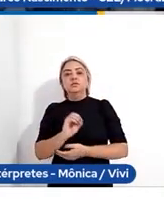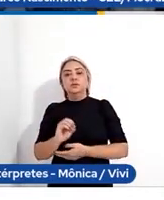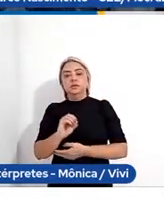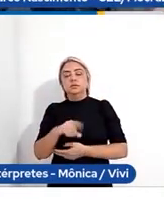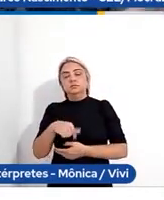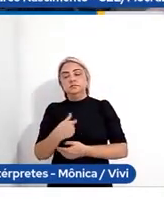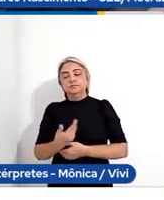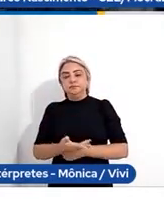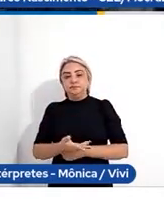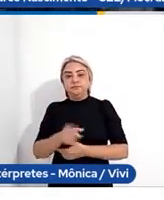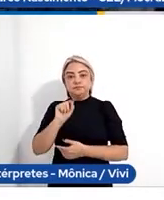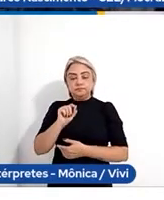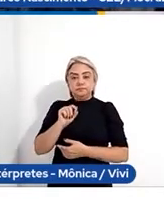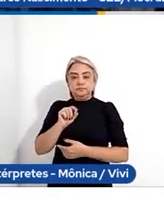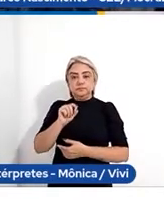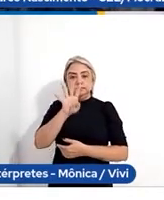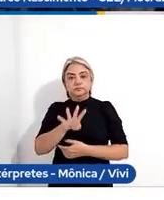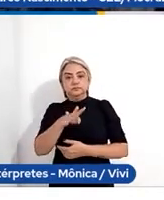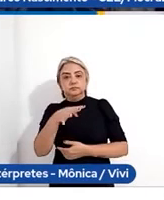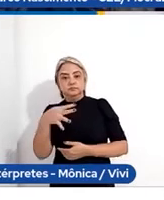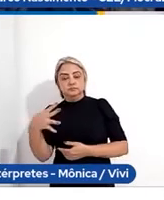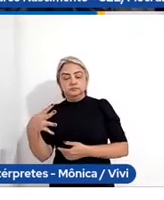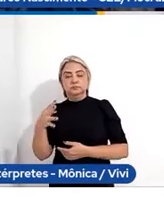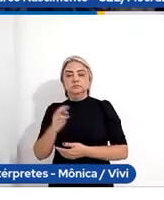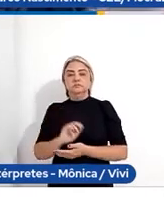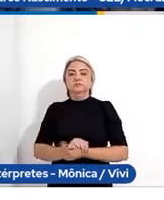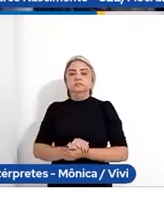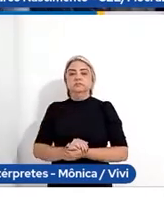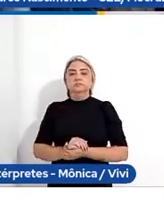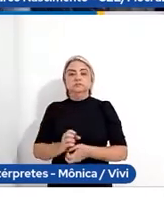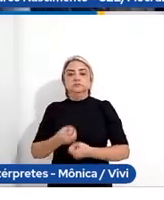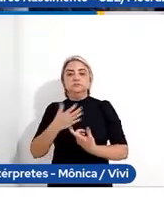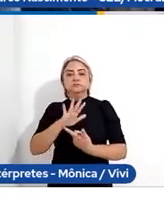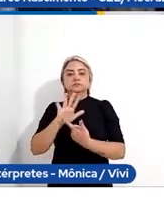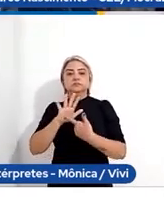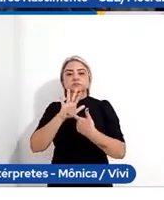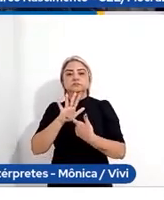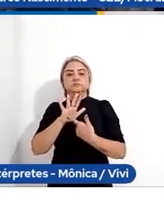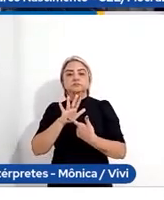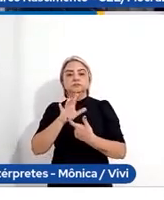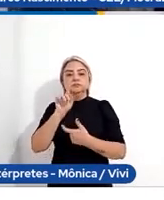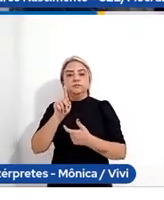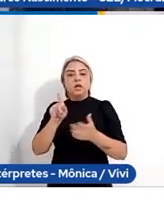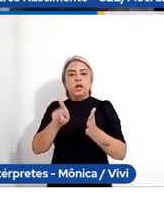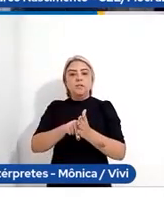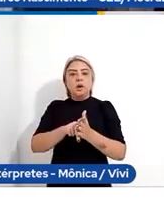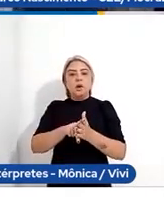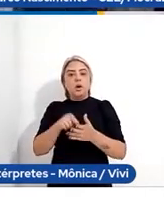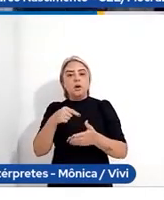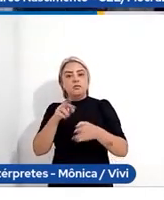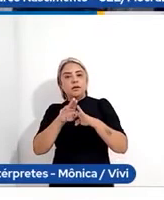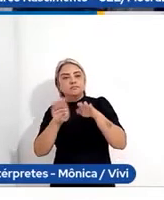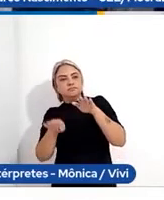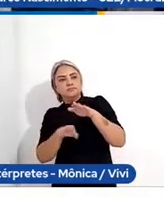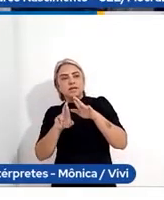Então, esse quadro é uma expressão da assimetria que existe hoje, mas